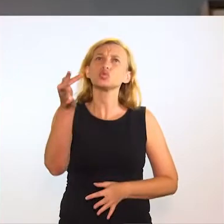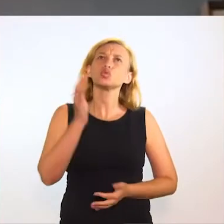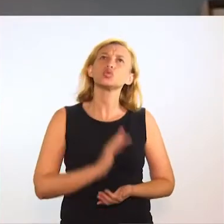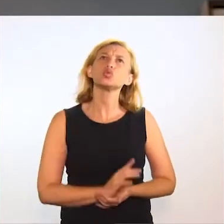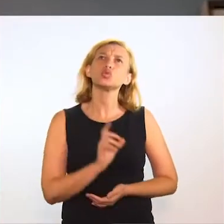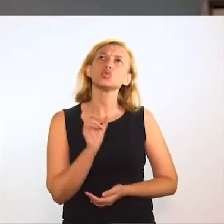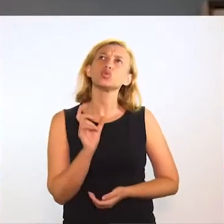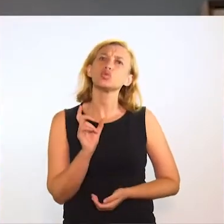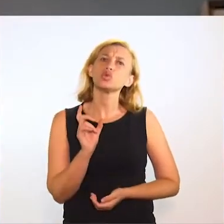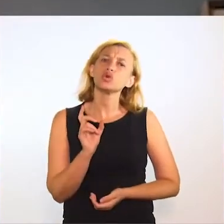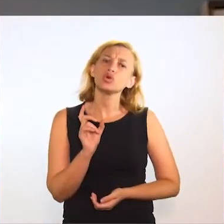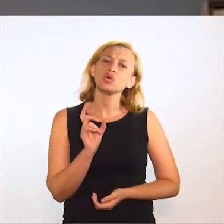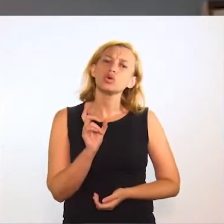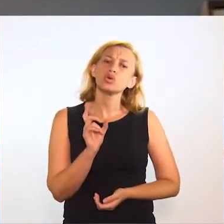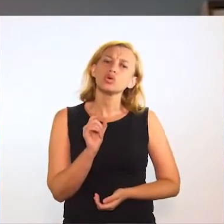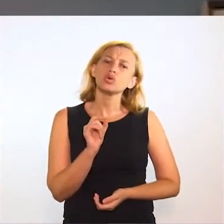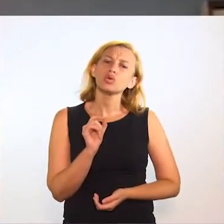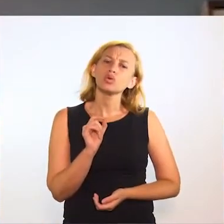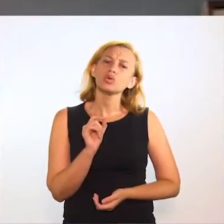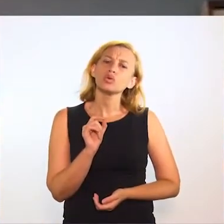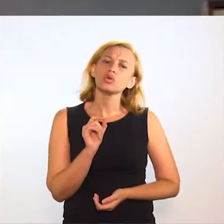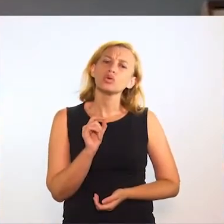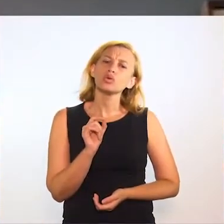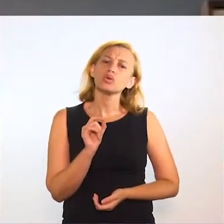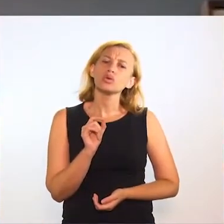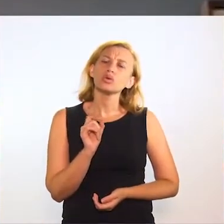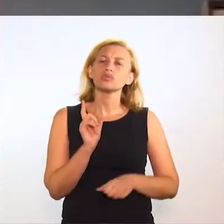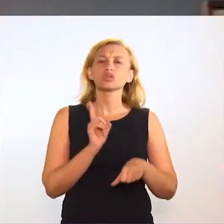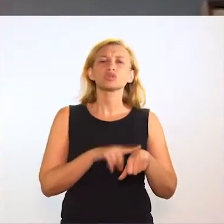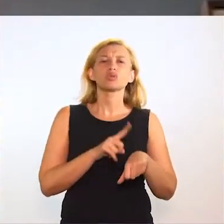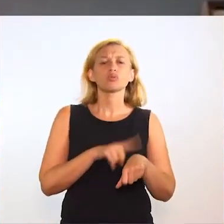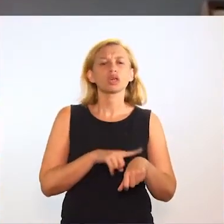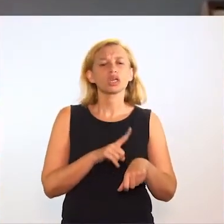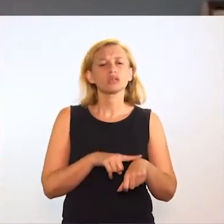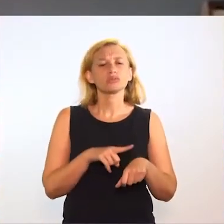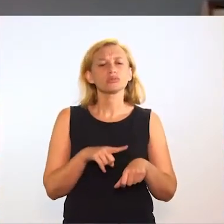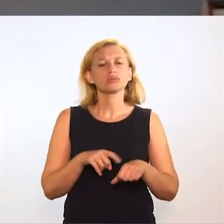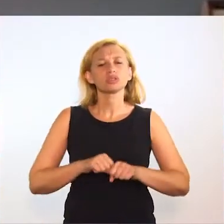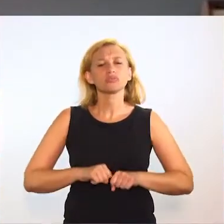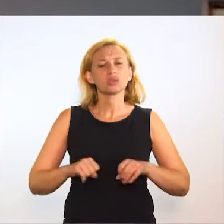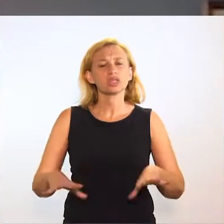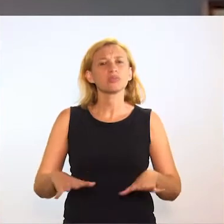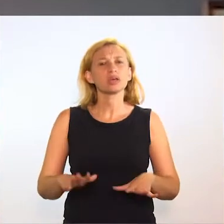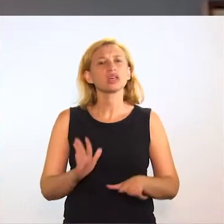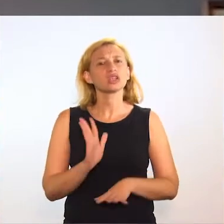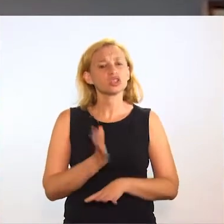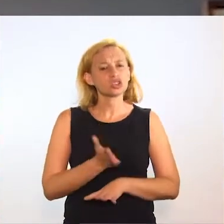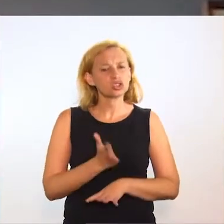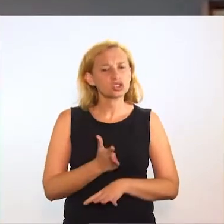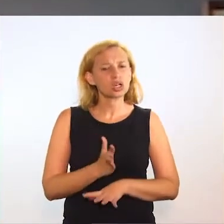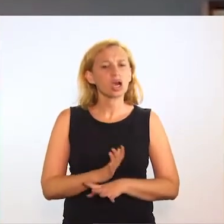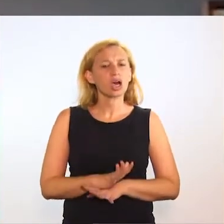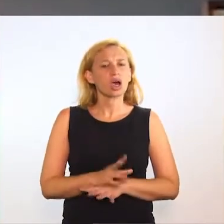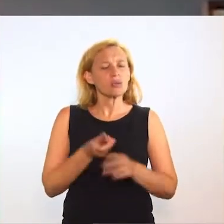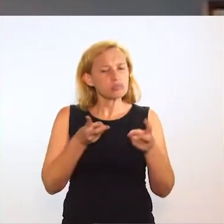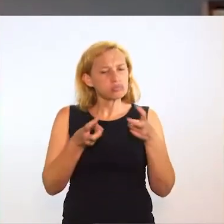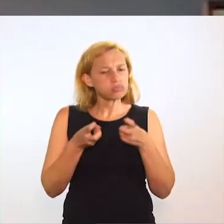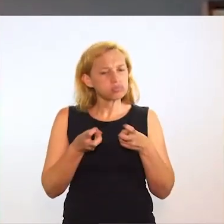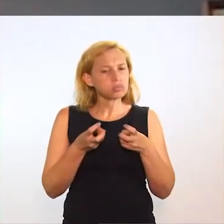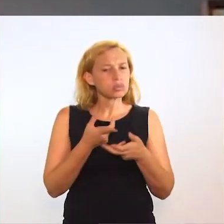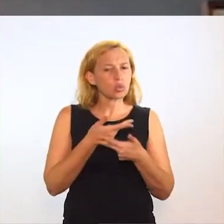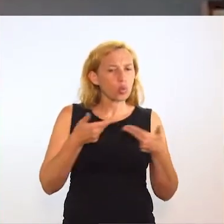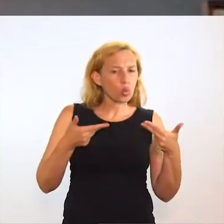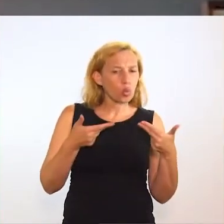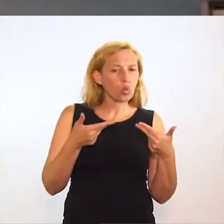para o futuro, assim, o que assim, a gente está ainda atravessando esse momento, né, de pandemia, mas já